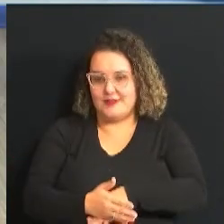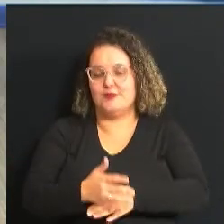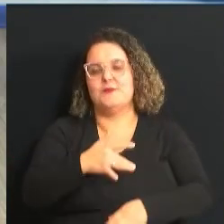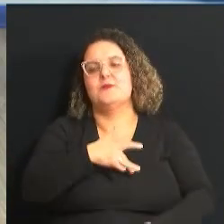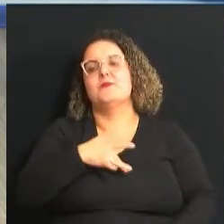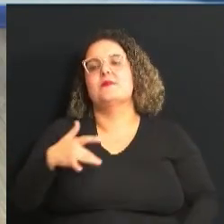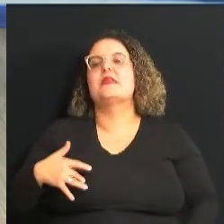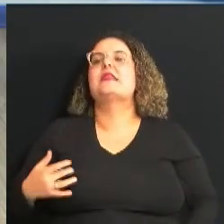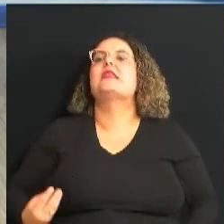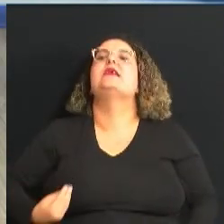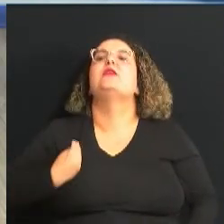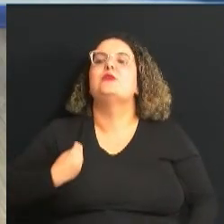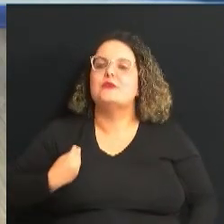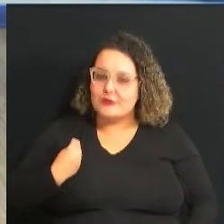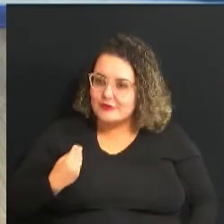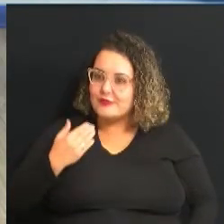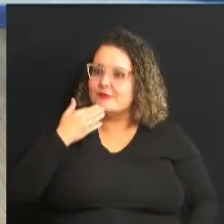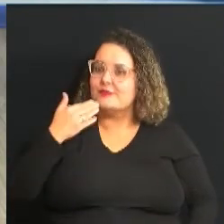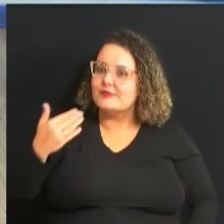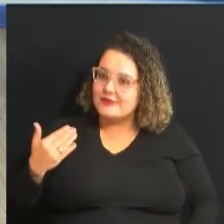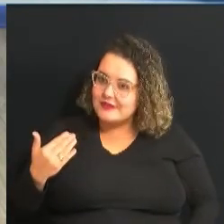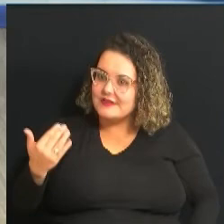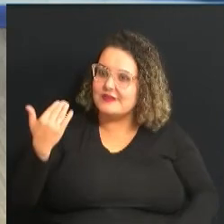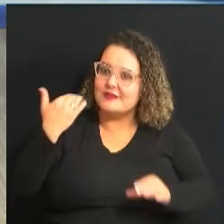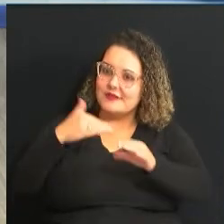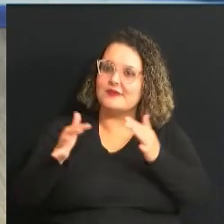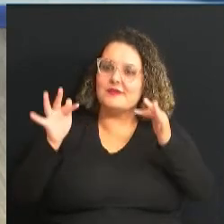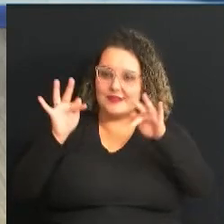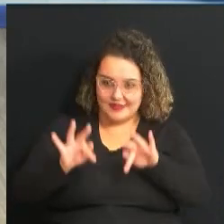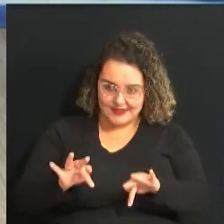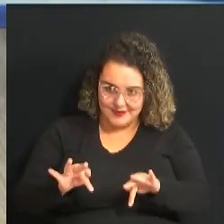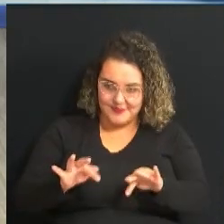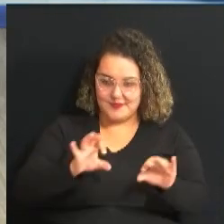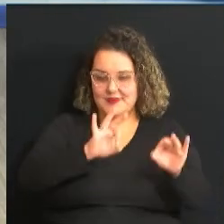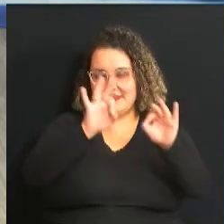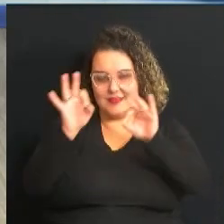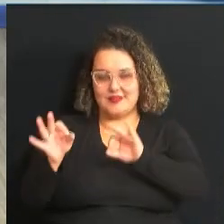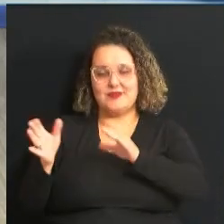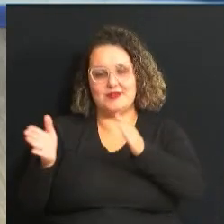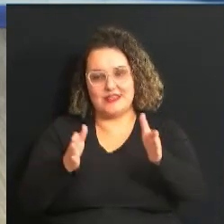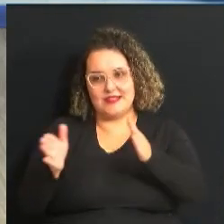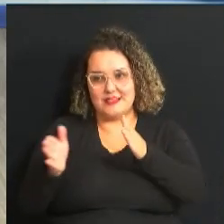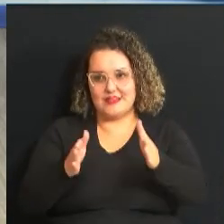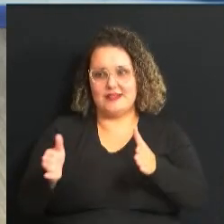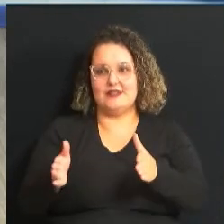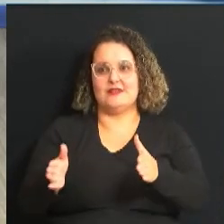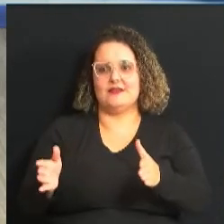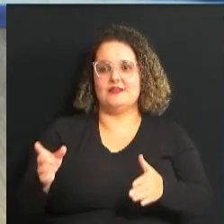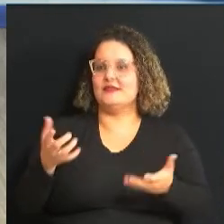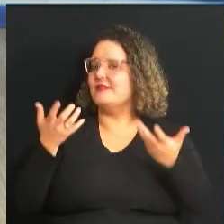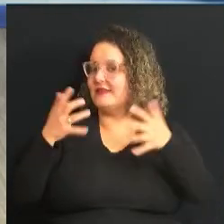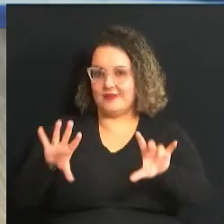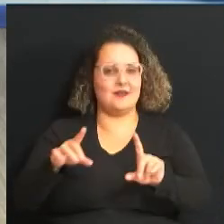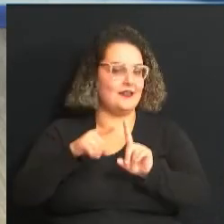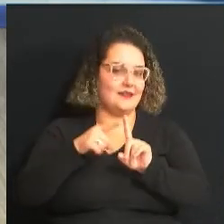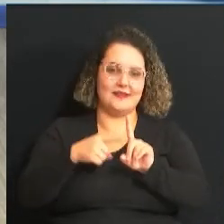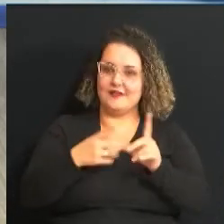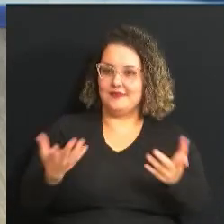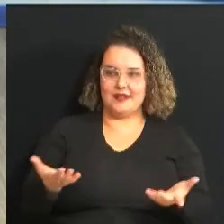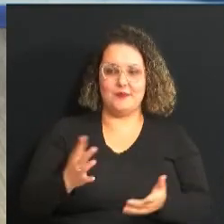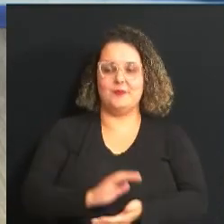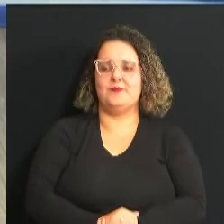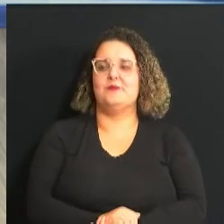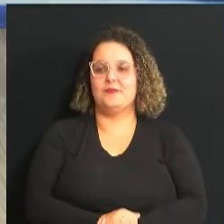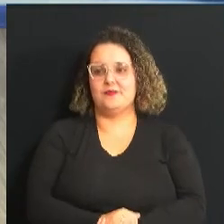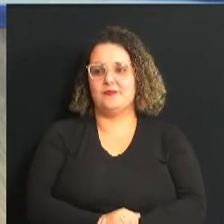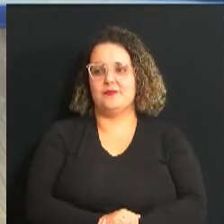Vida e te pedir também para deixar um recado final para quem está assistindo a gente nesse momento e não quer ter filho.